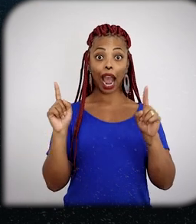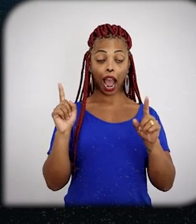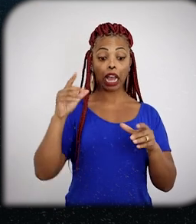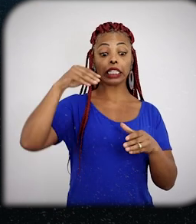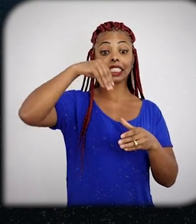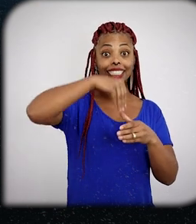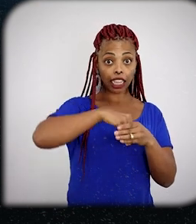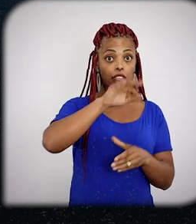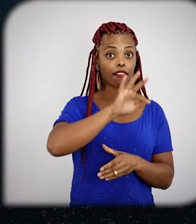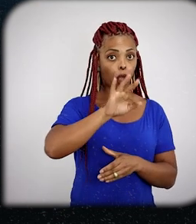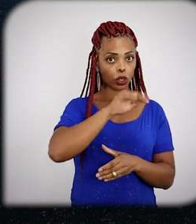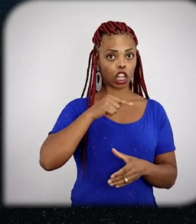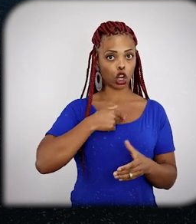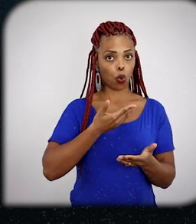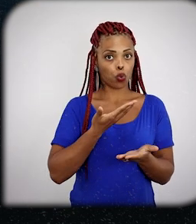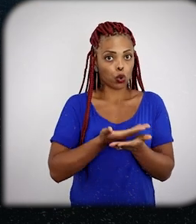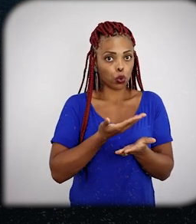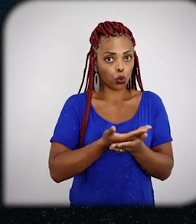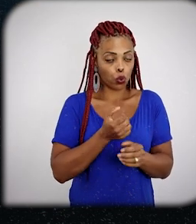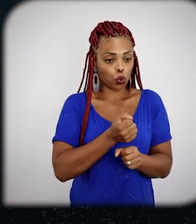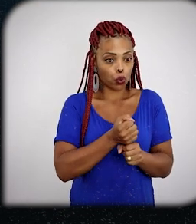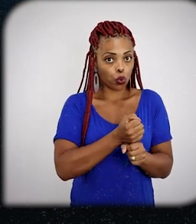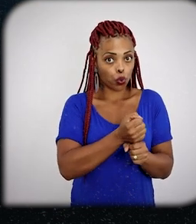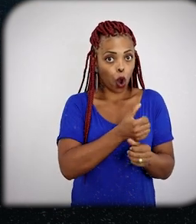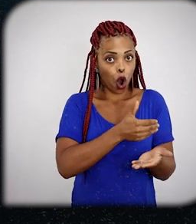da universidade, quando eu tive